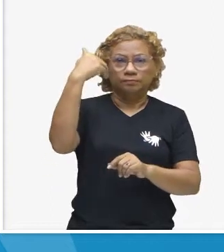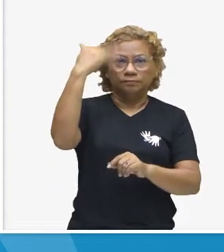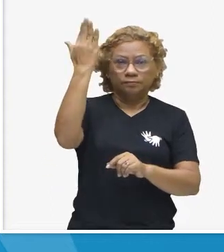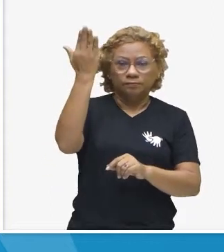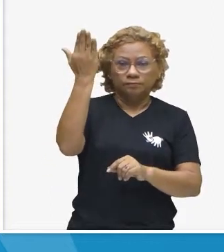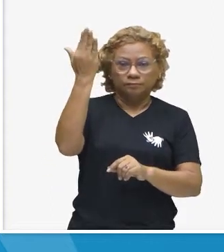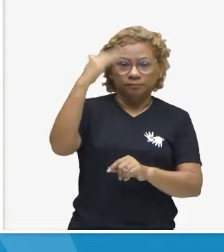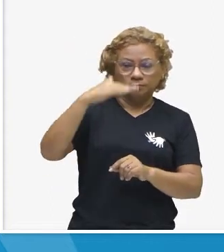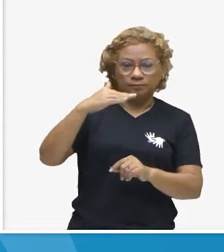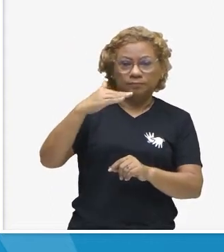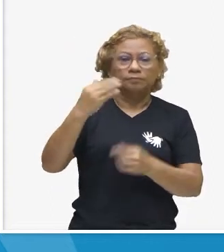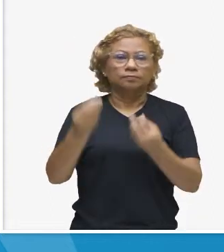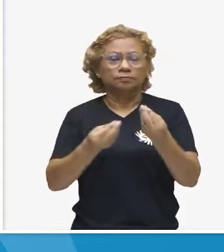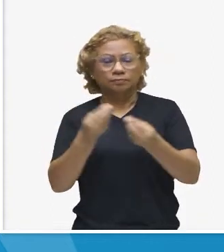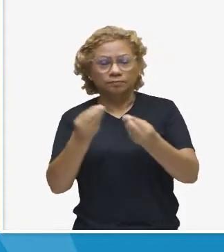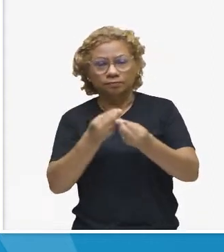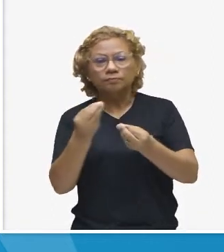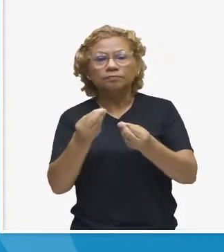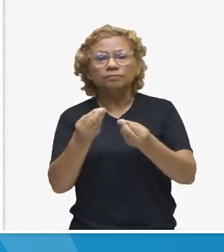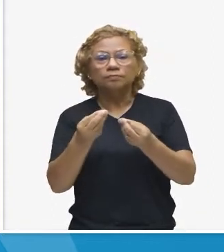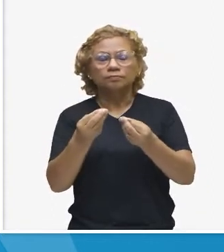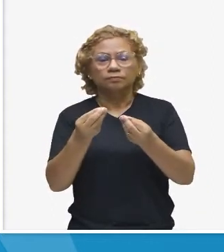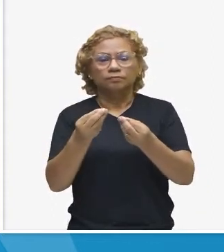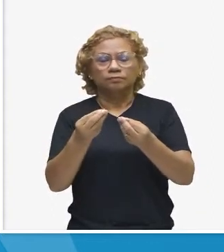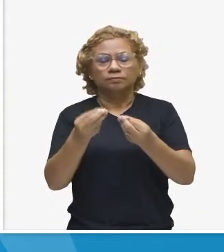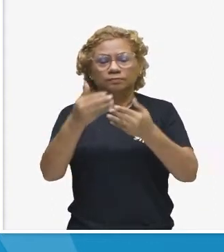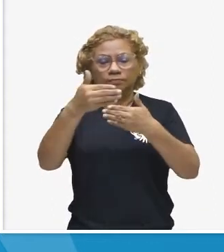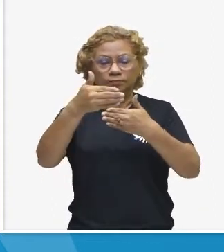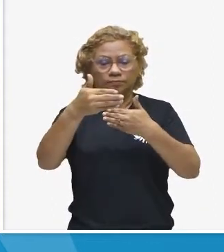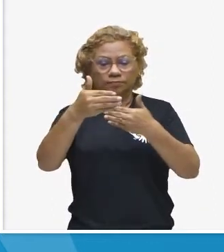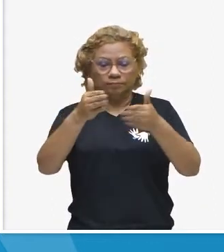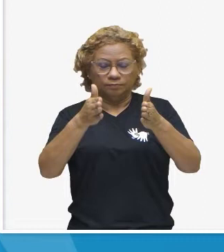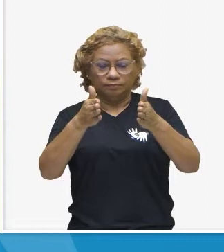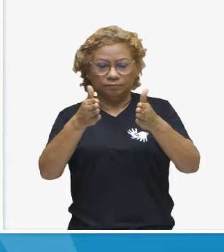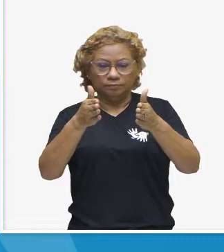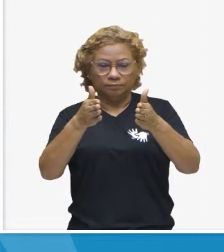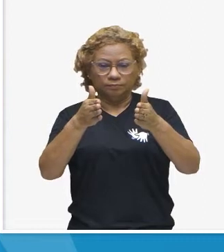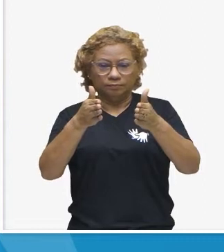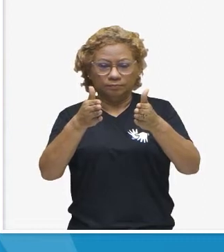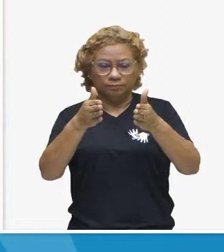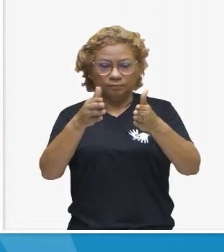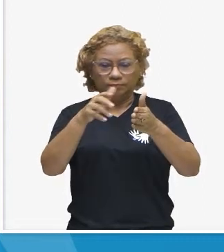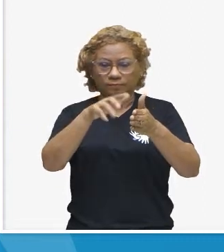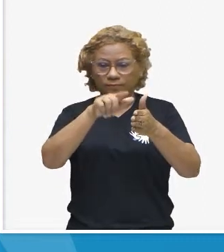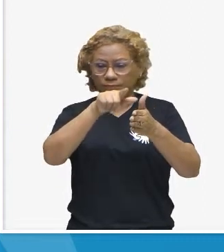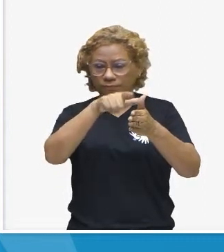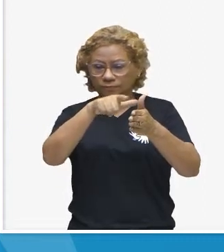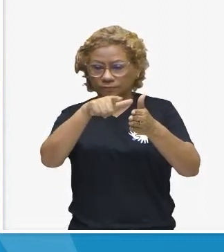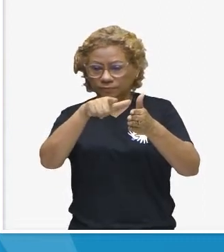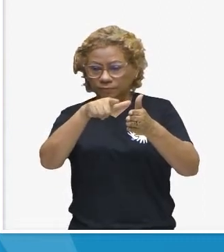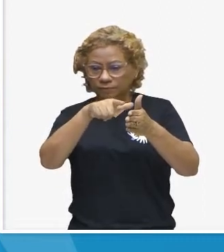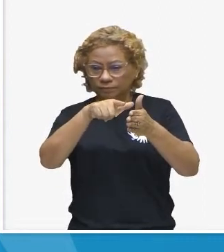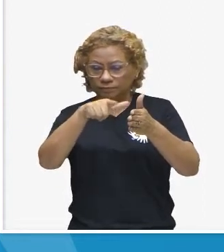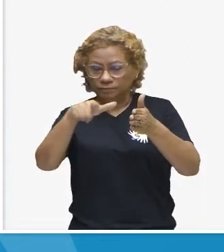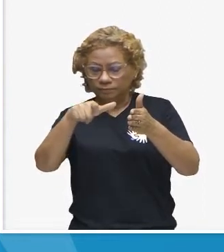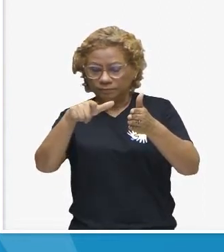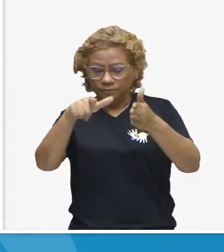do lado esquerdo. Lado direito também. Então, repare, eles se